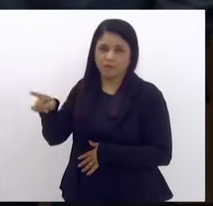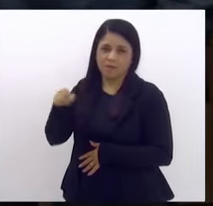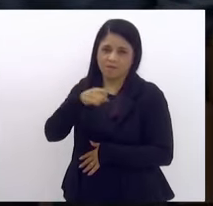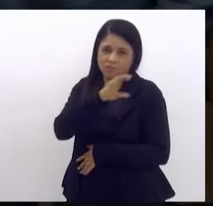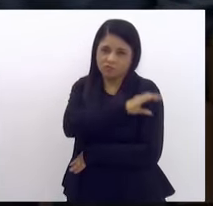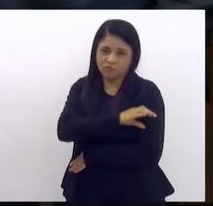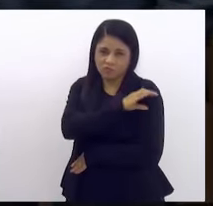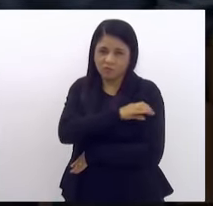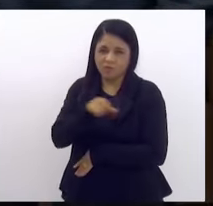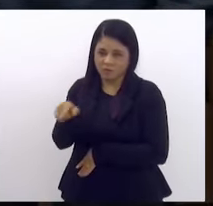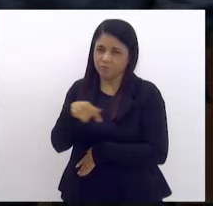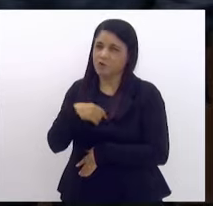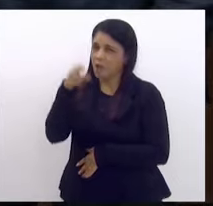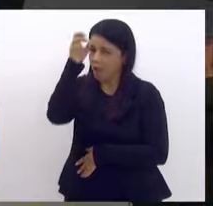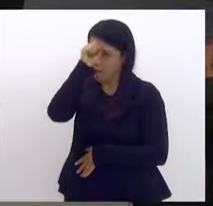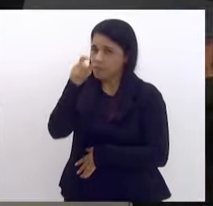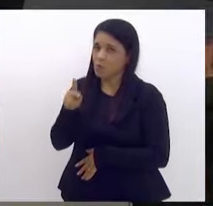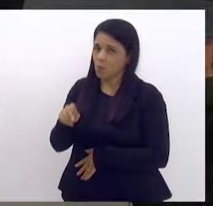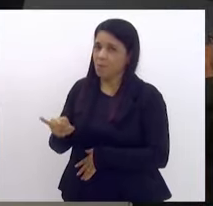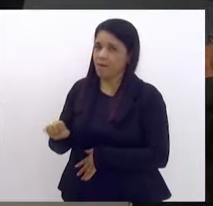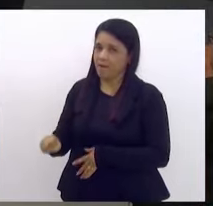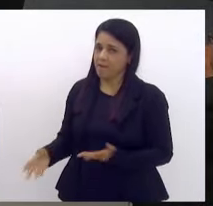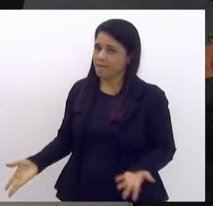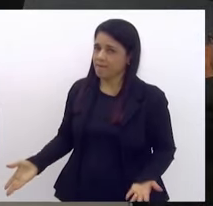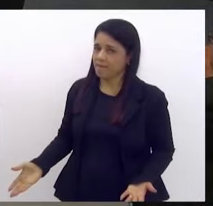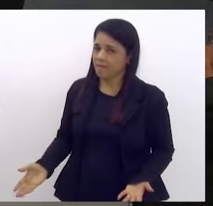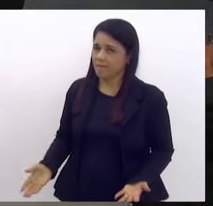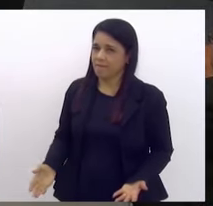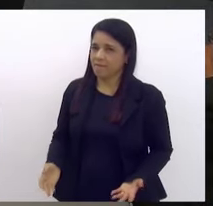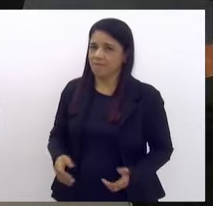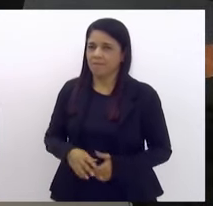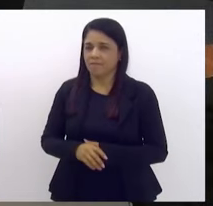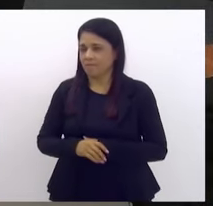que aprendeu direitinho com seus pais. Muito obrigado. E vamos voltar lá, presidente.